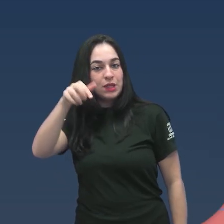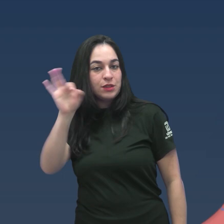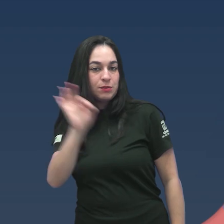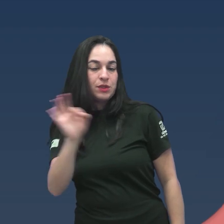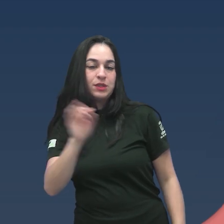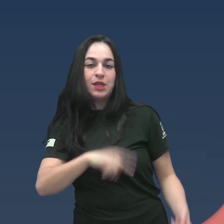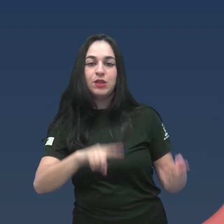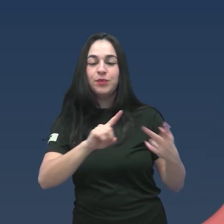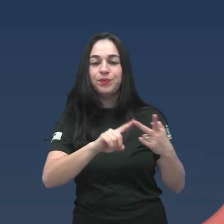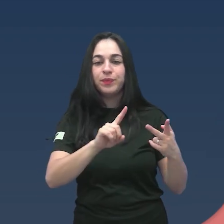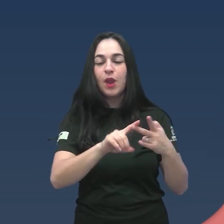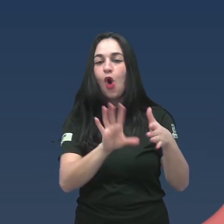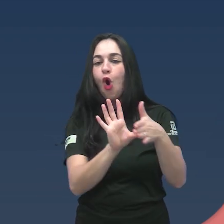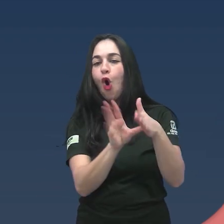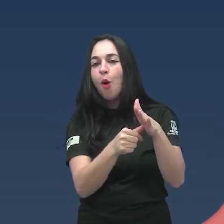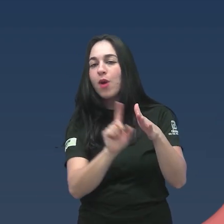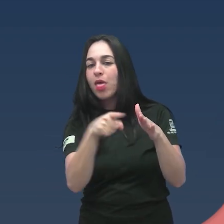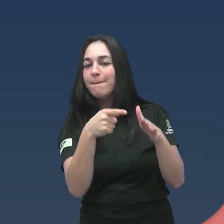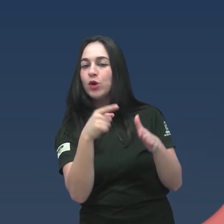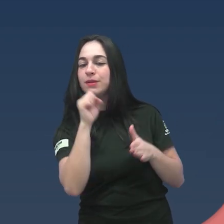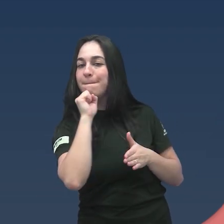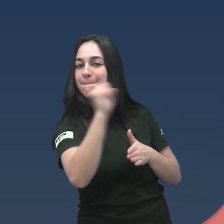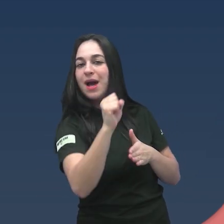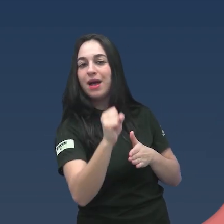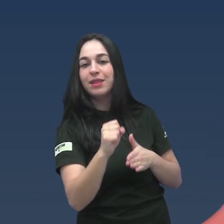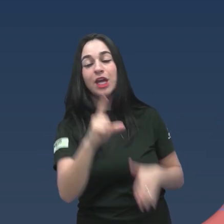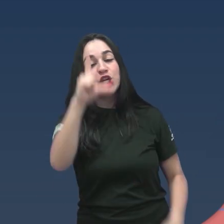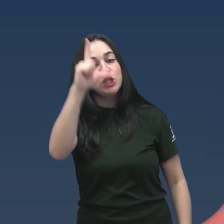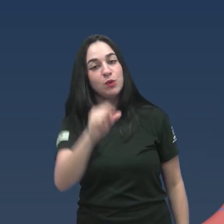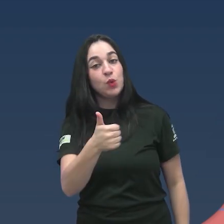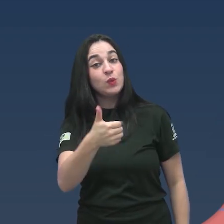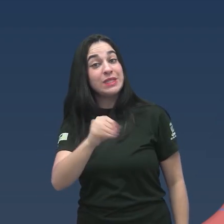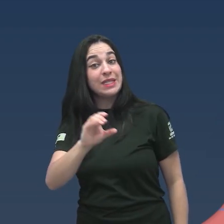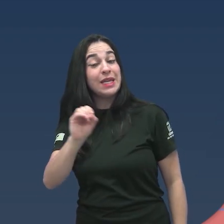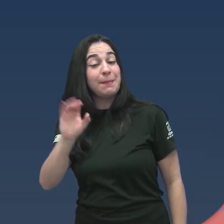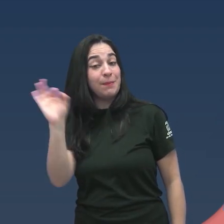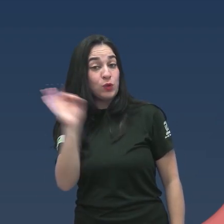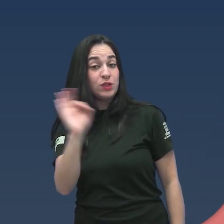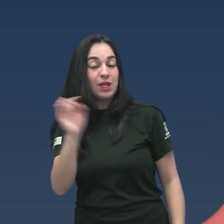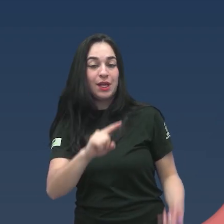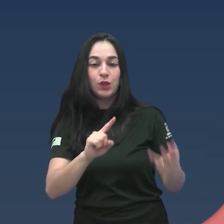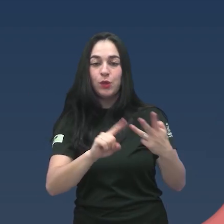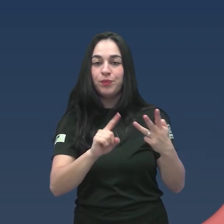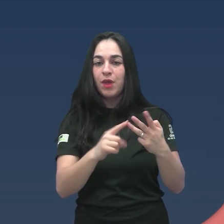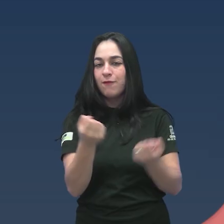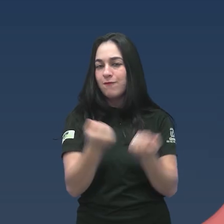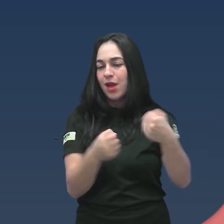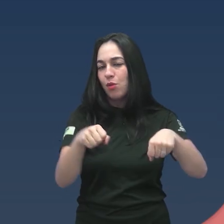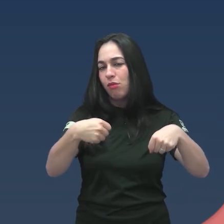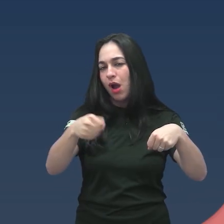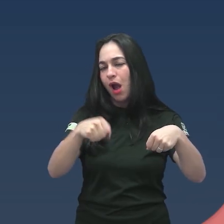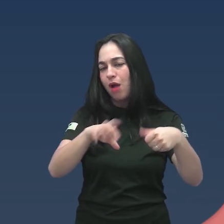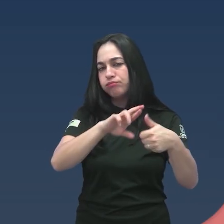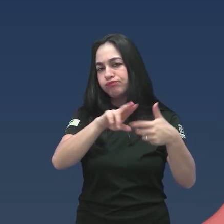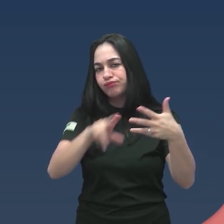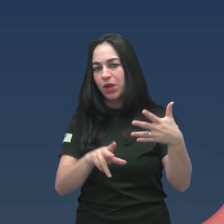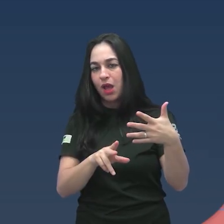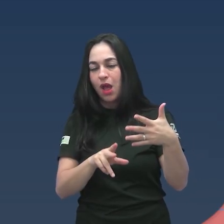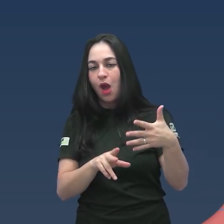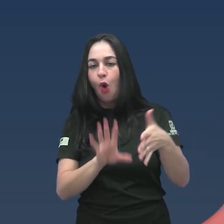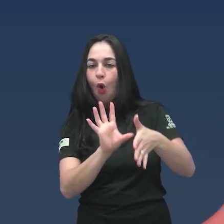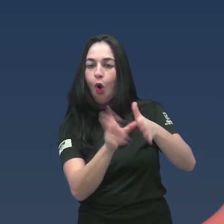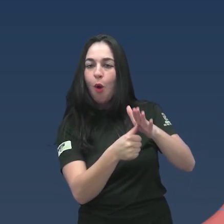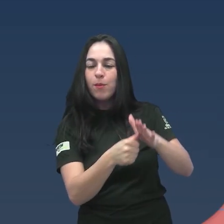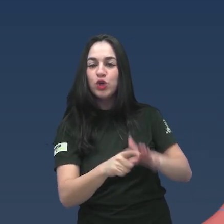51,7%. Já o latrocínio, que é o roubo seguido de morte, houve redução de 100%. E o roubo de veículos